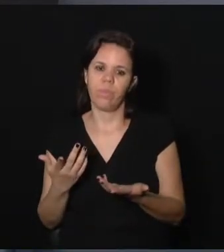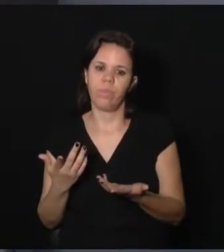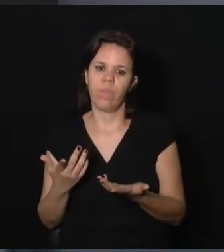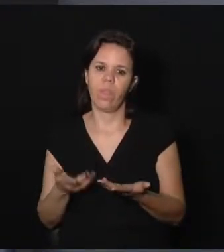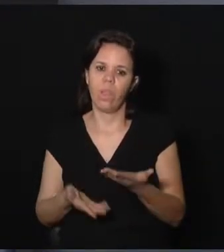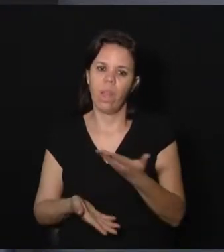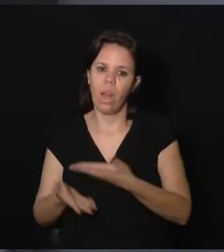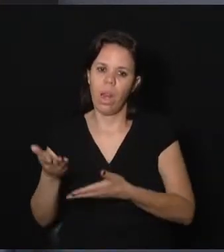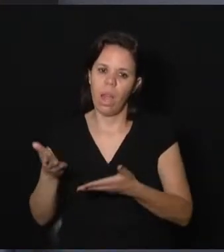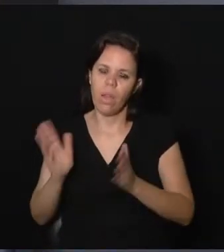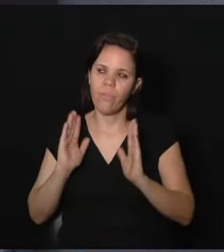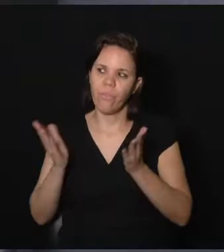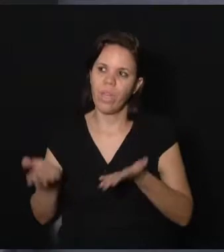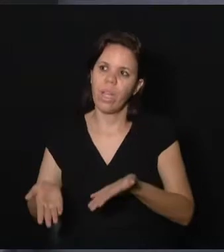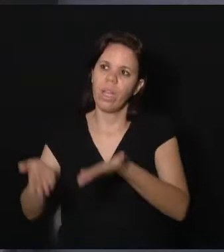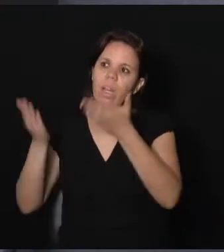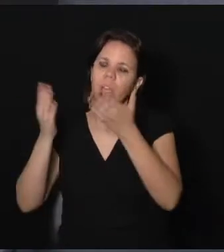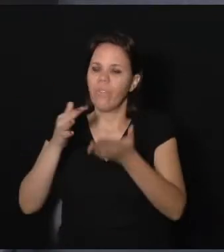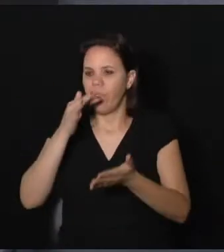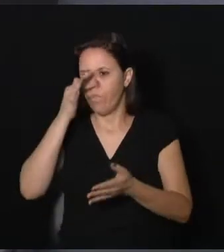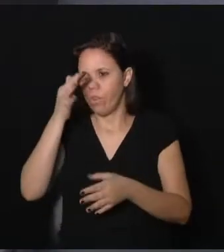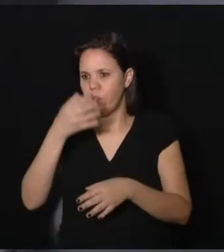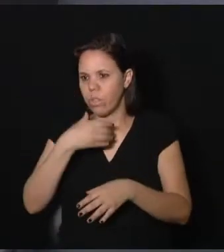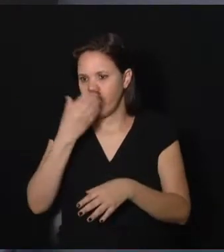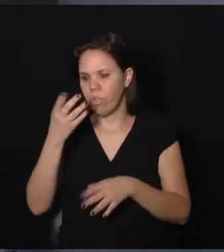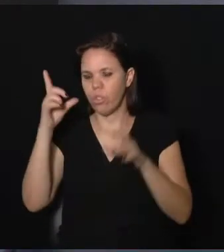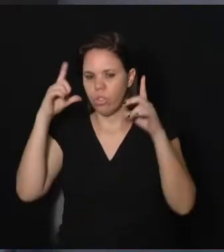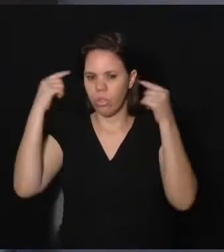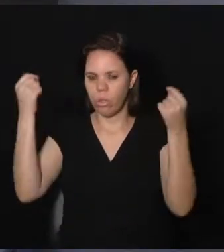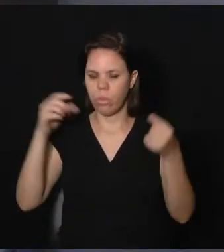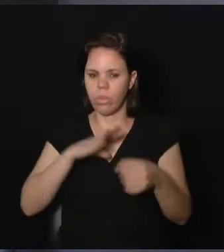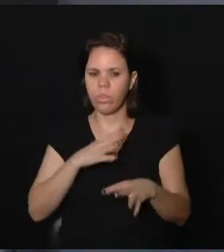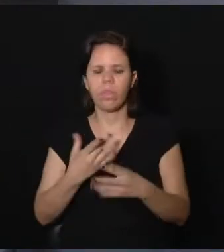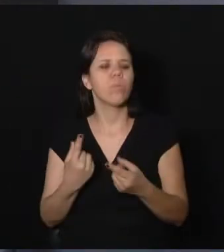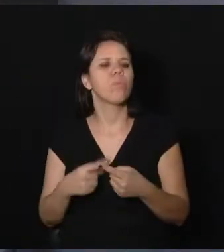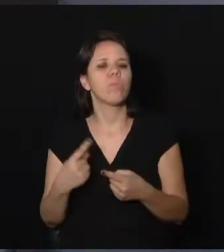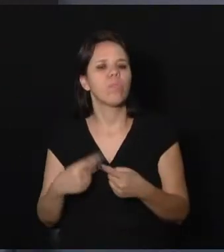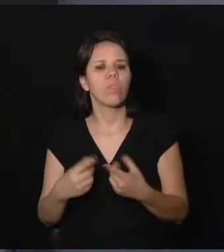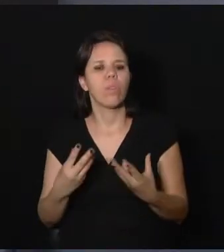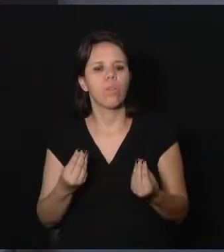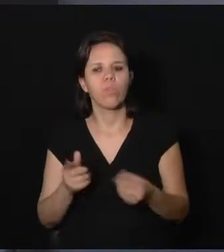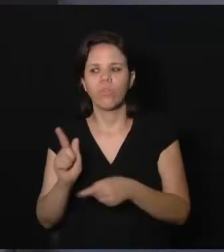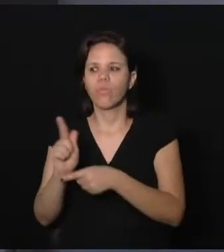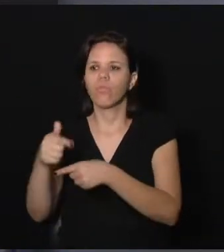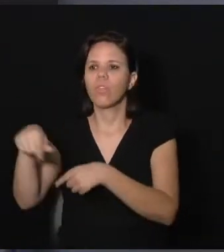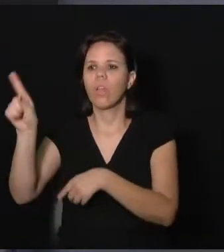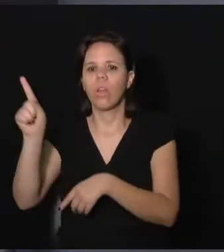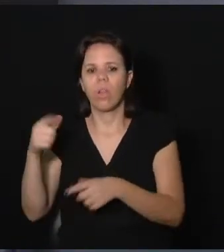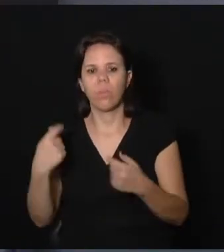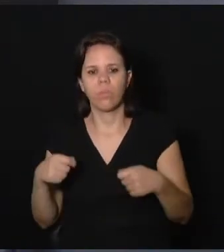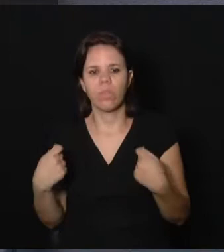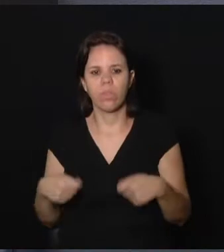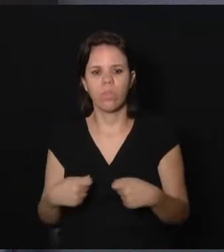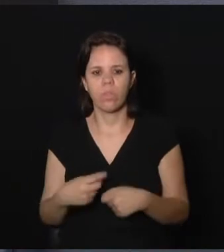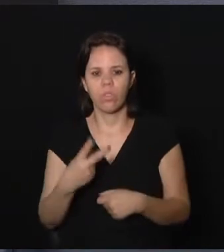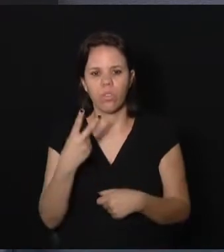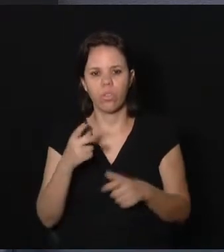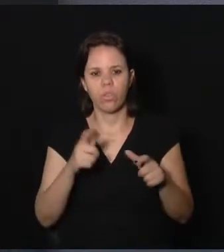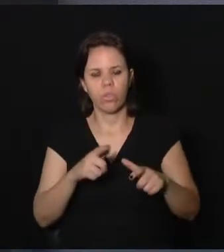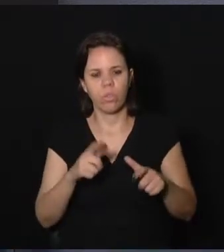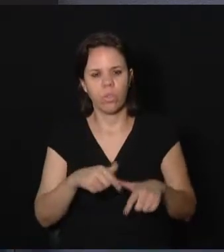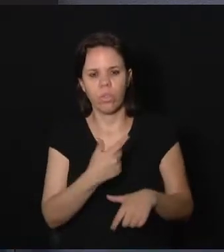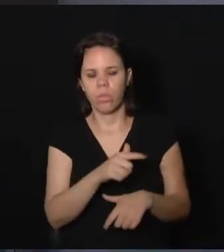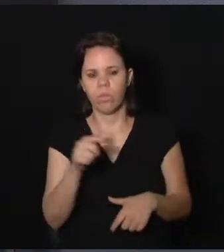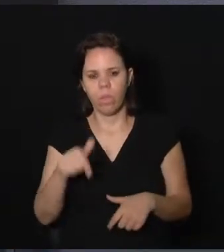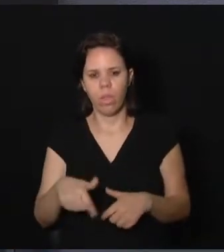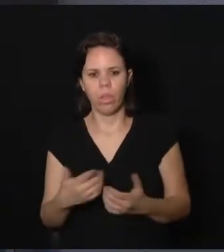Olambra. Eu perguntei para ele por que muito das exportações de flores vai por Guarulhos. Ele falou, porque eu preciso de 2 destinos que não tem